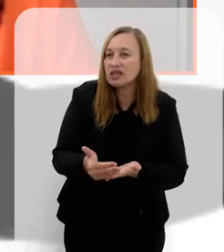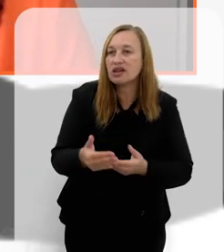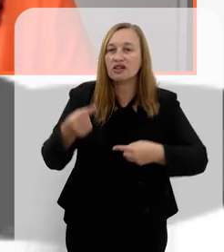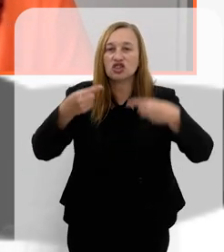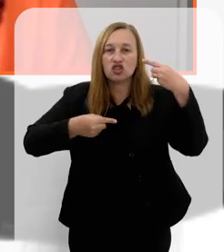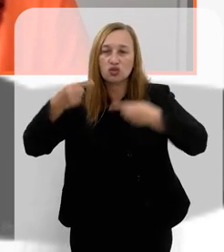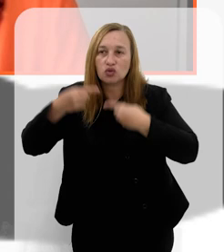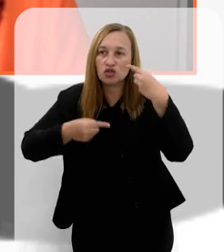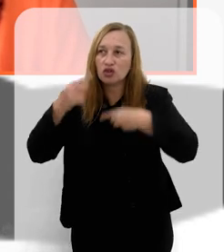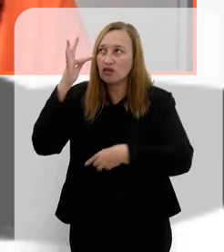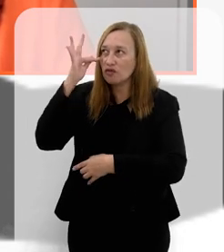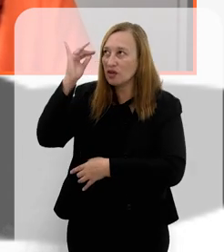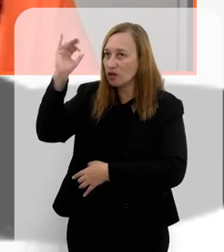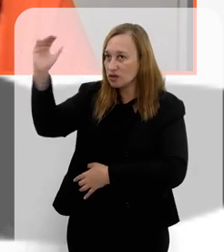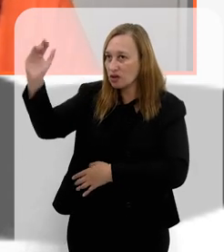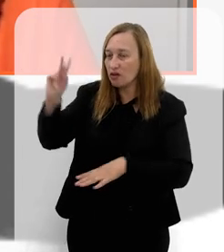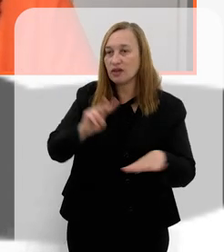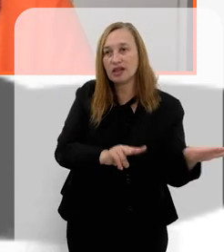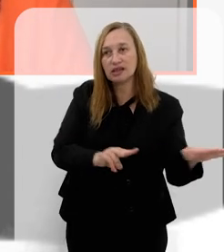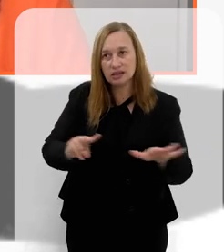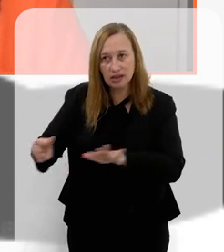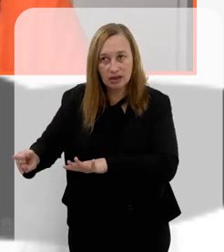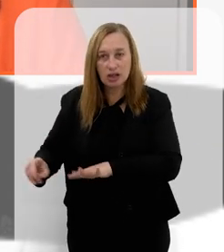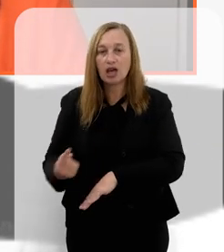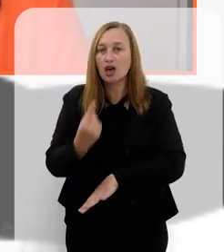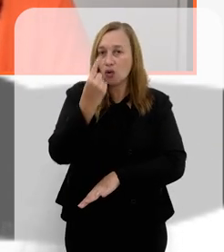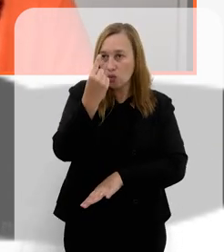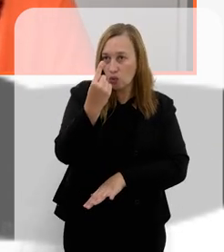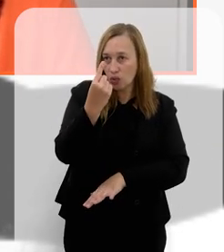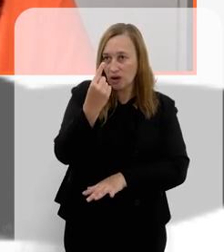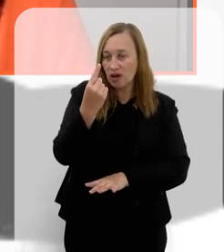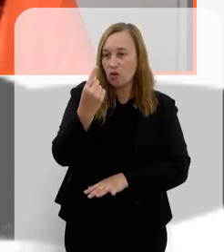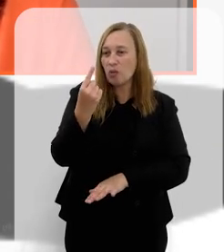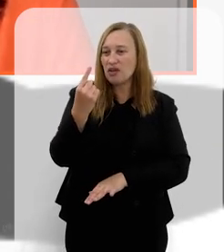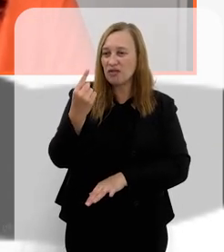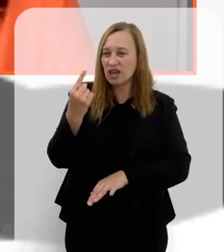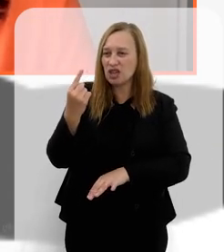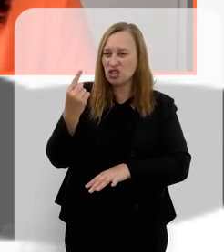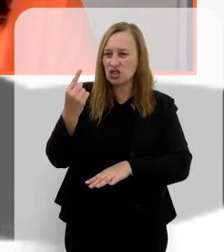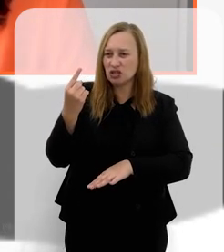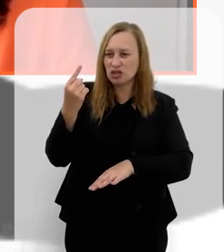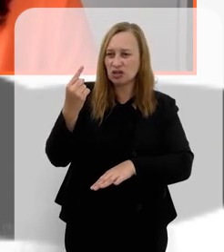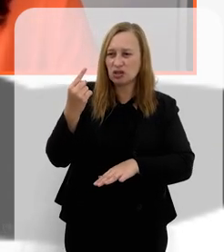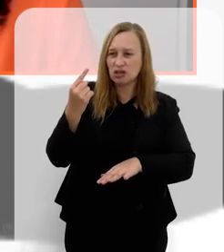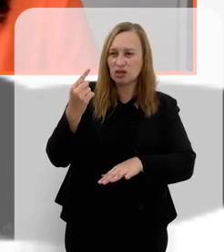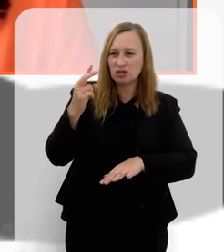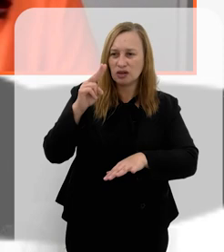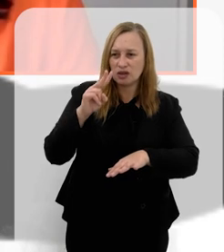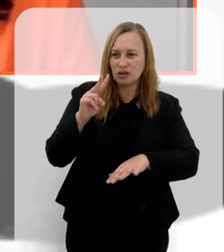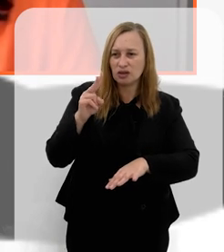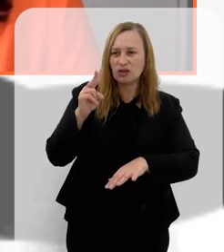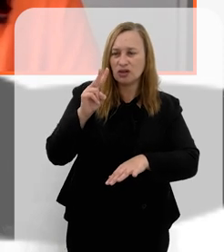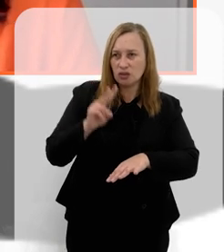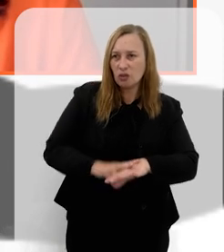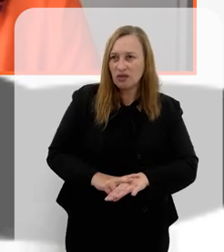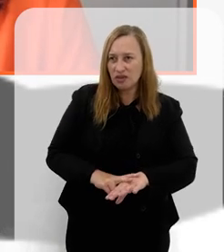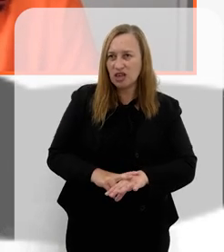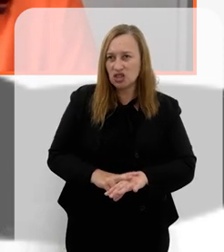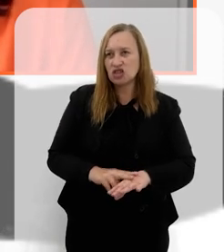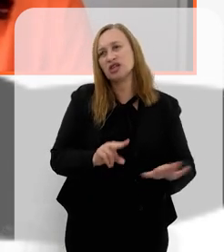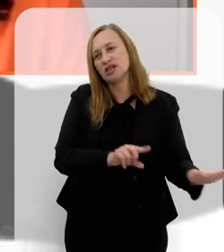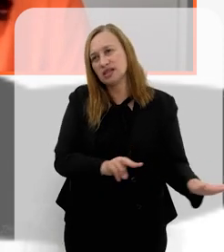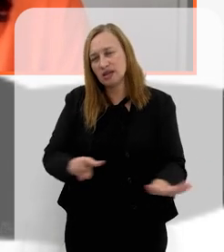começaram a fazer debates filosóficos, é semanal, tá? É um por semana. Ela notou